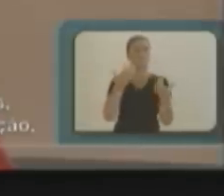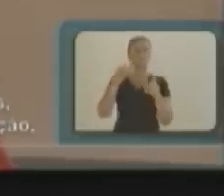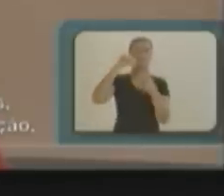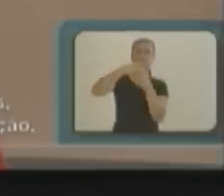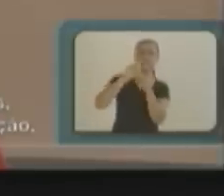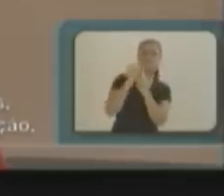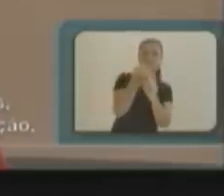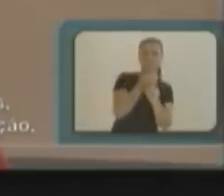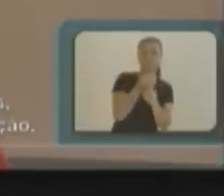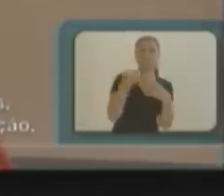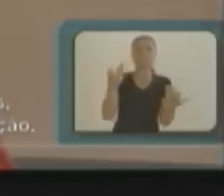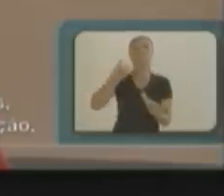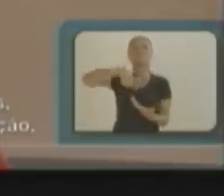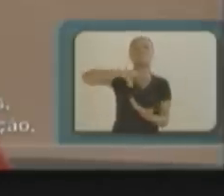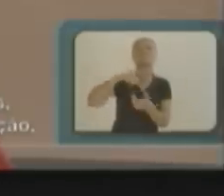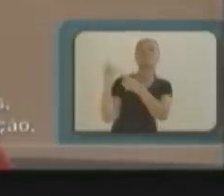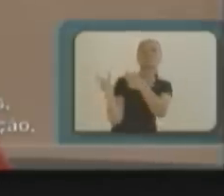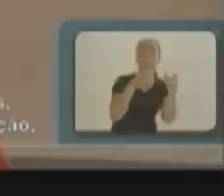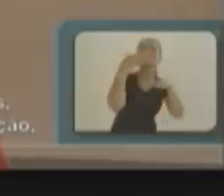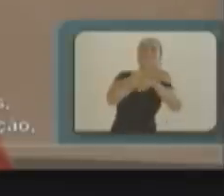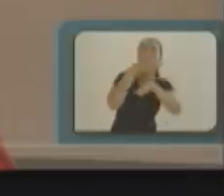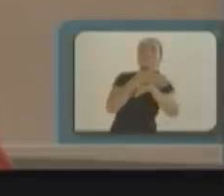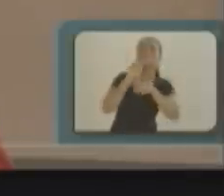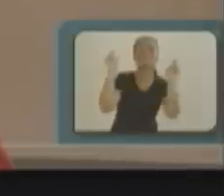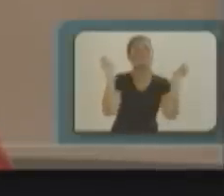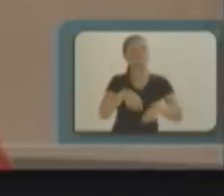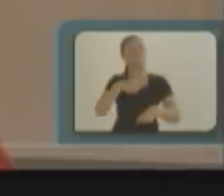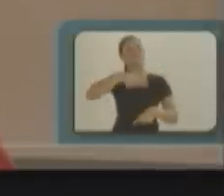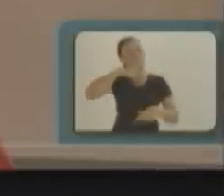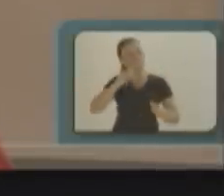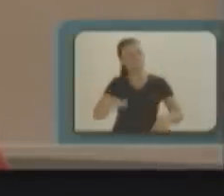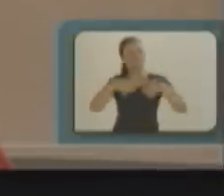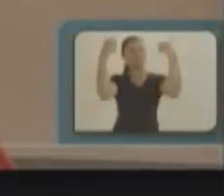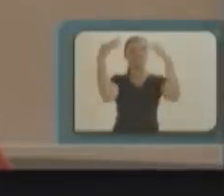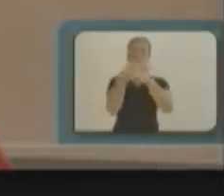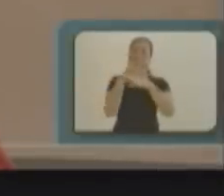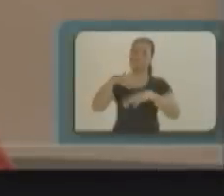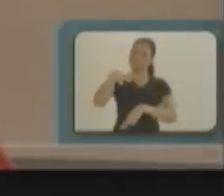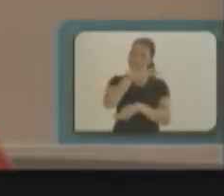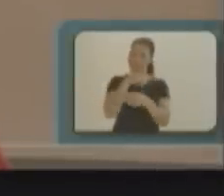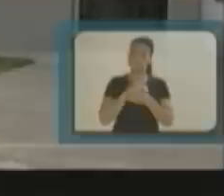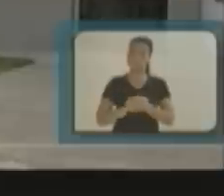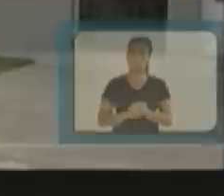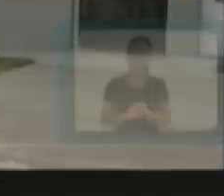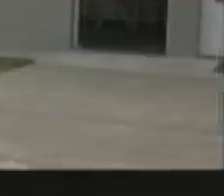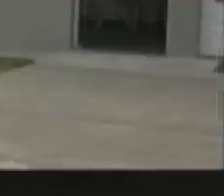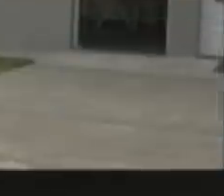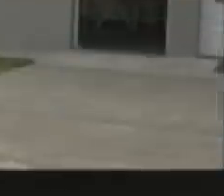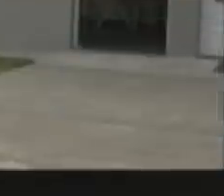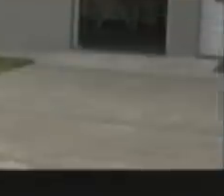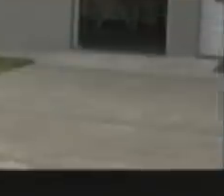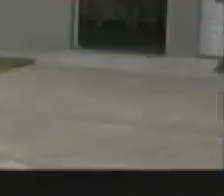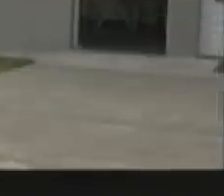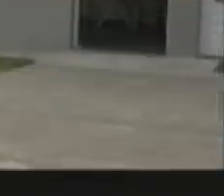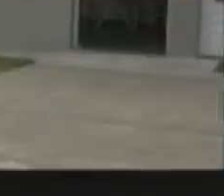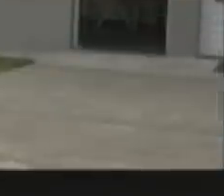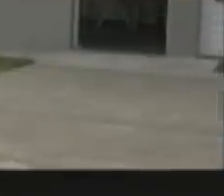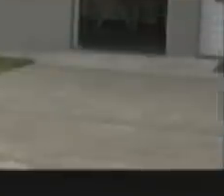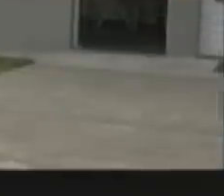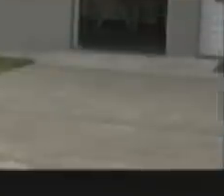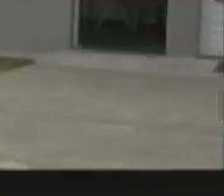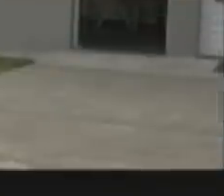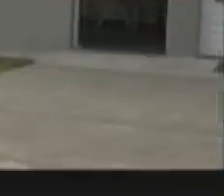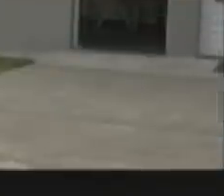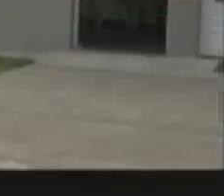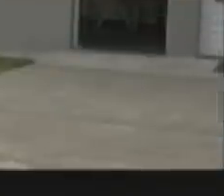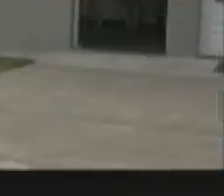espaços, na informação, na comunicação, nos serviços e na convivência social. Em espaços acessíveis como este,